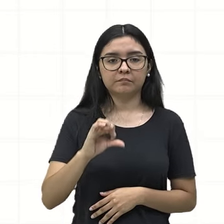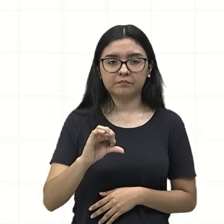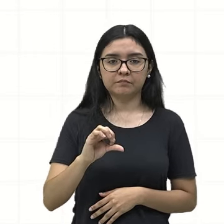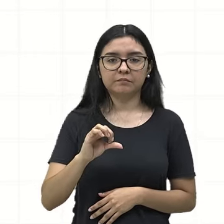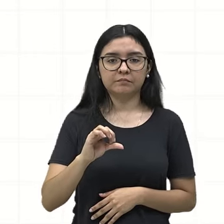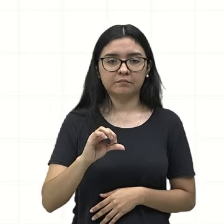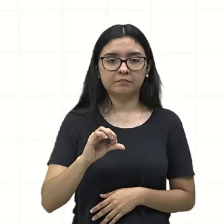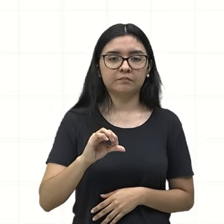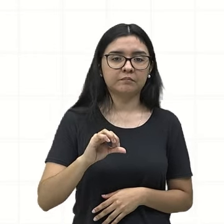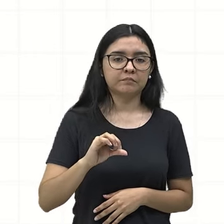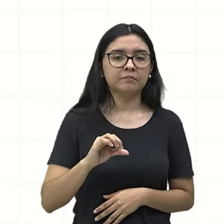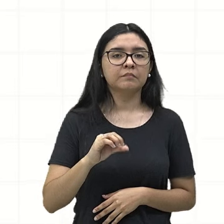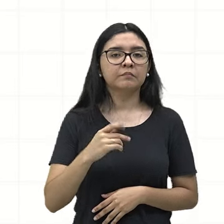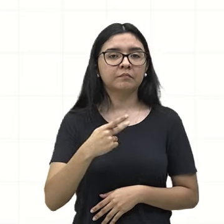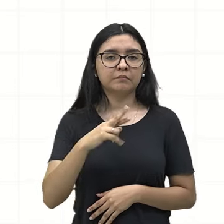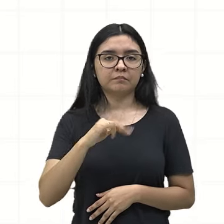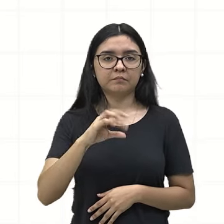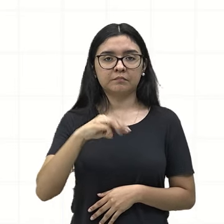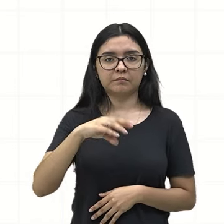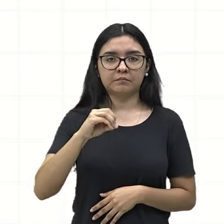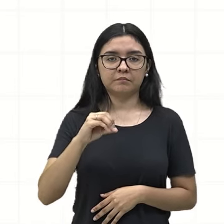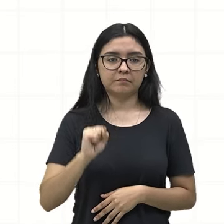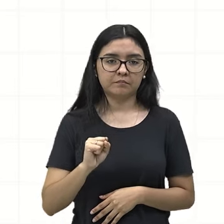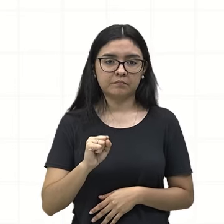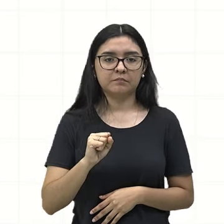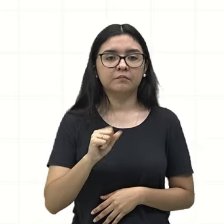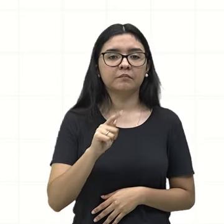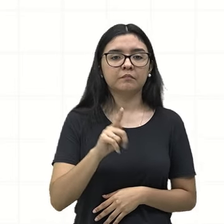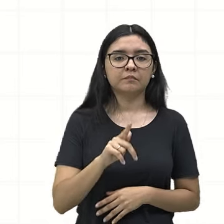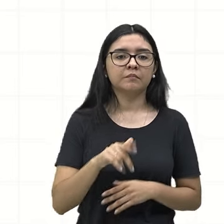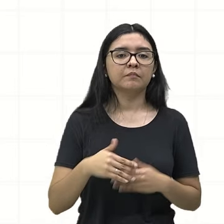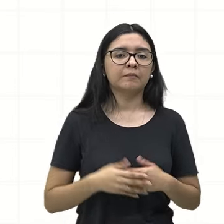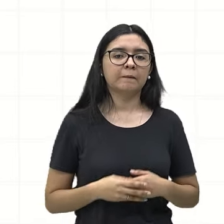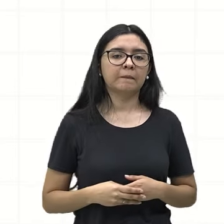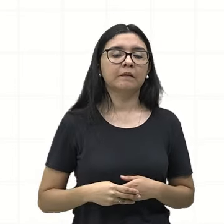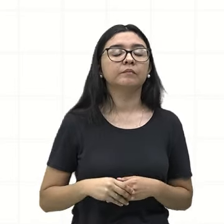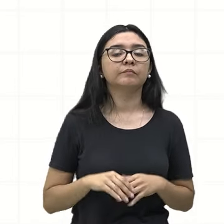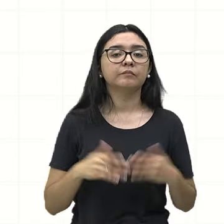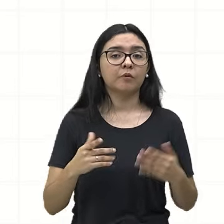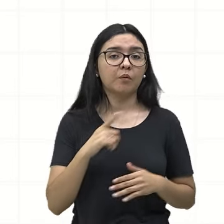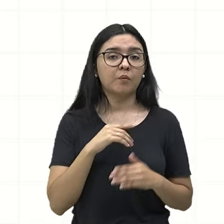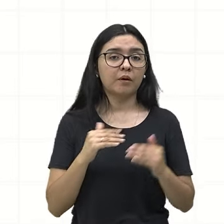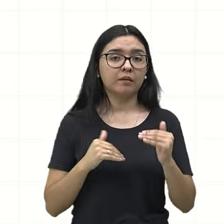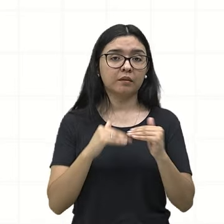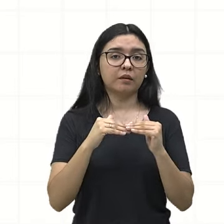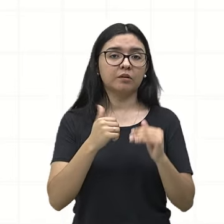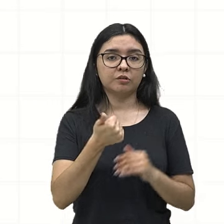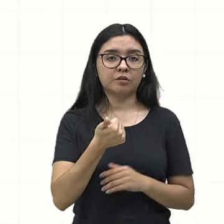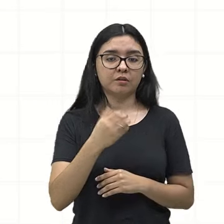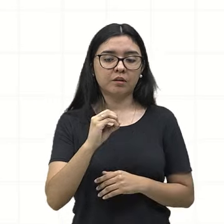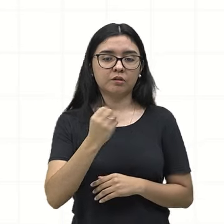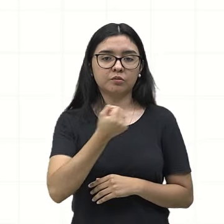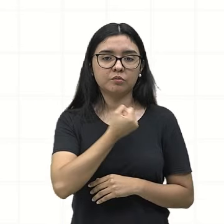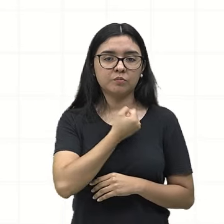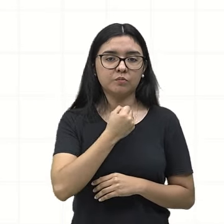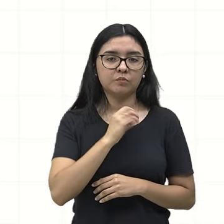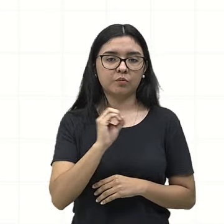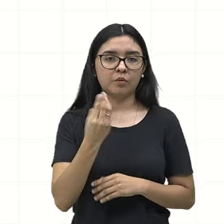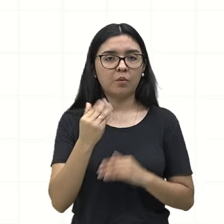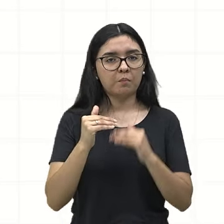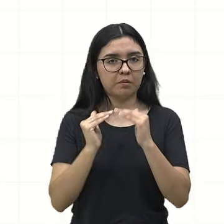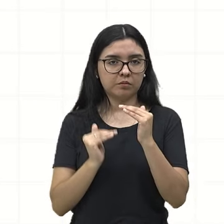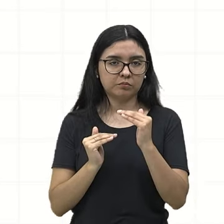412.679 primos gêmeos, números primos que são ditos como gêmeos, com até 10 dígitos ou menos.